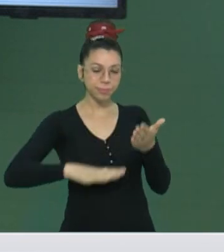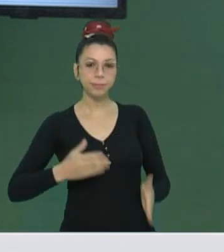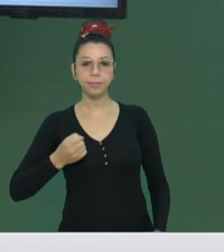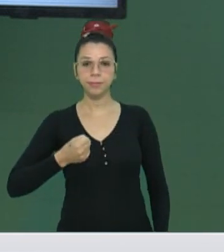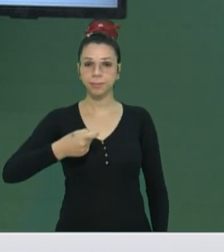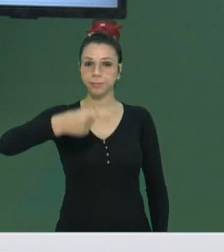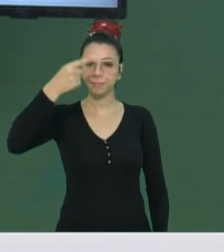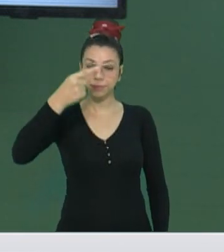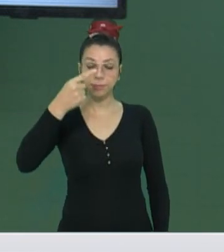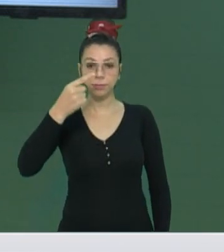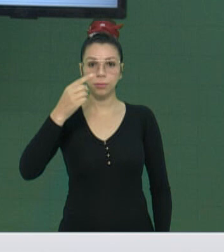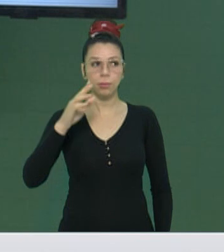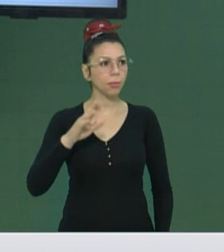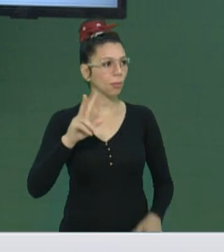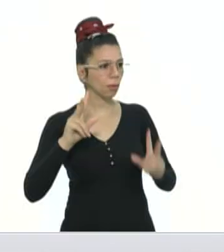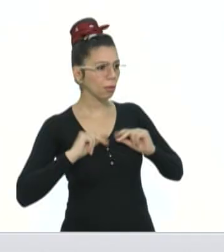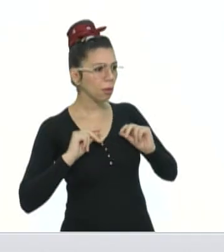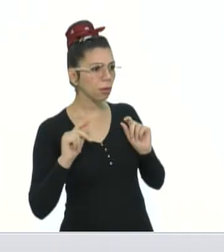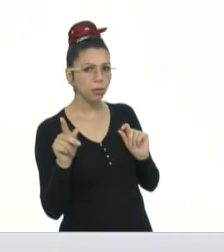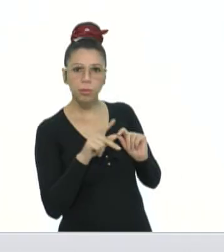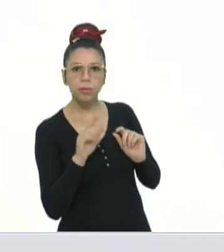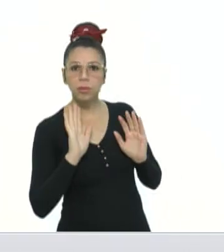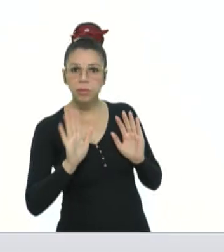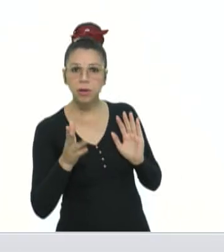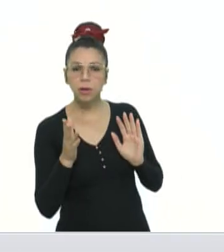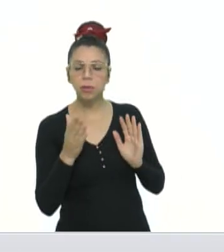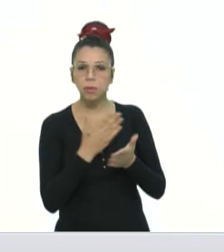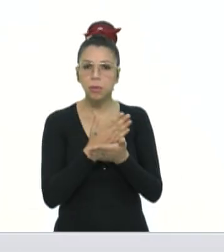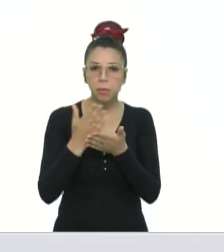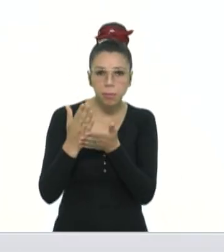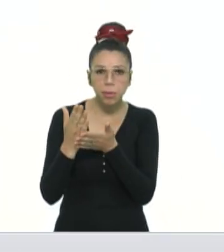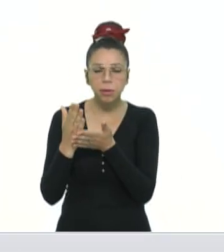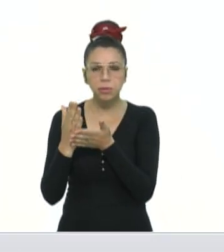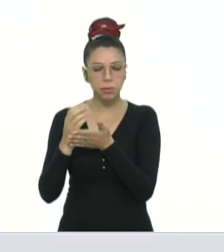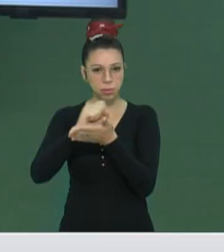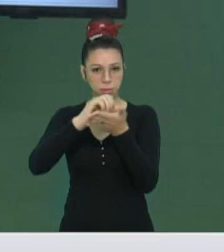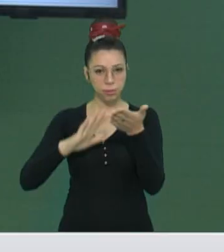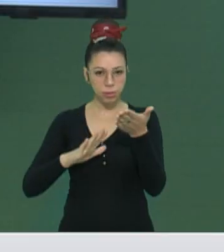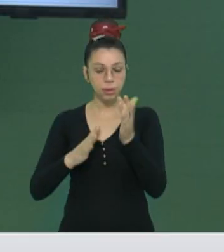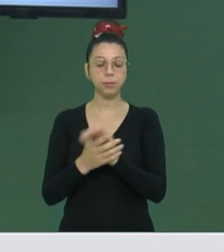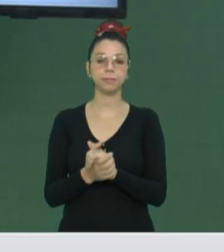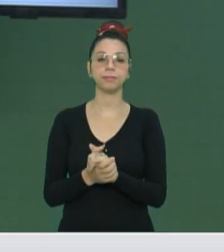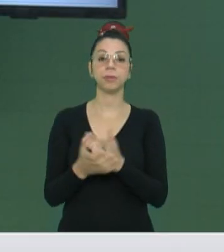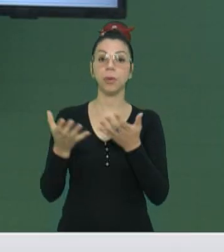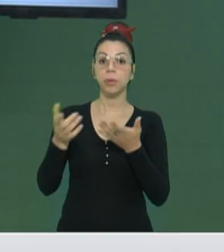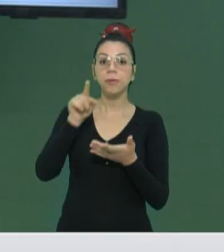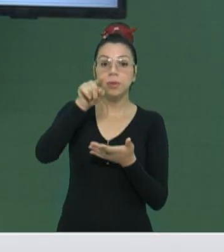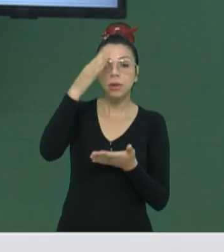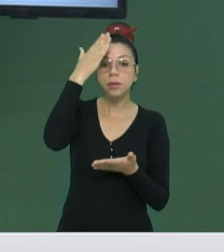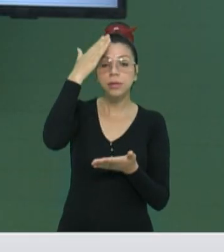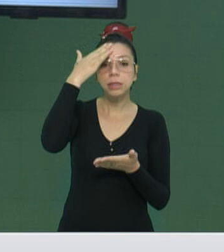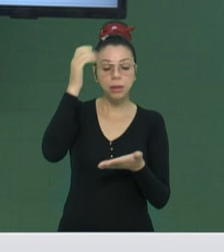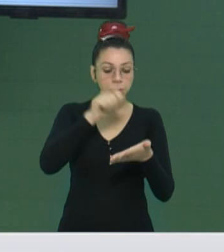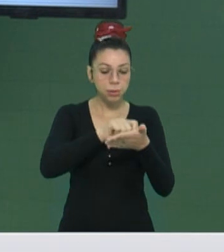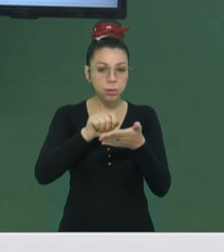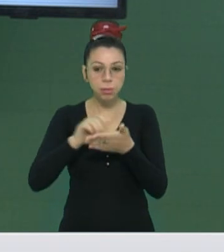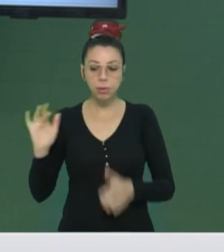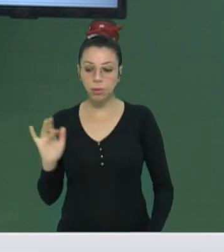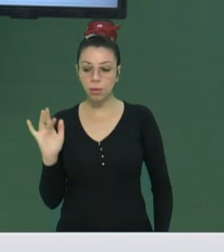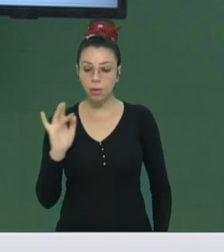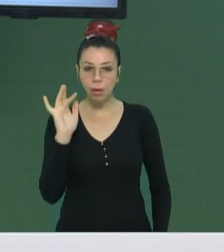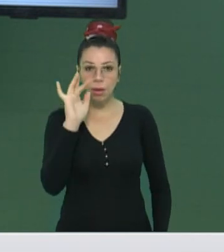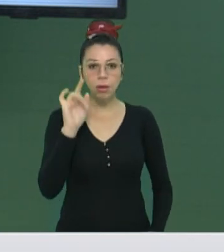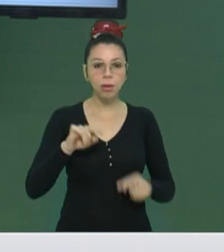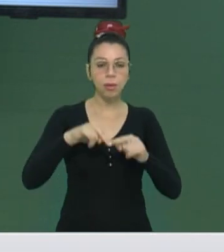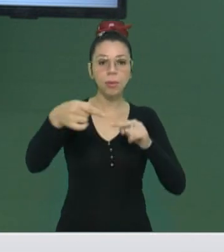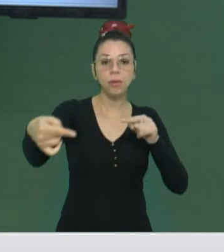atividade? Sim. O que você sabe sobre dengue? Escreva no seu caderno e eu já volto para a gente dar uma